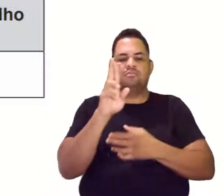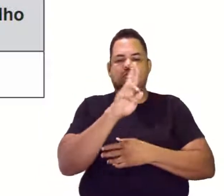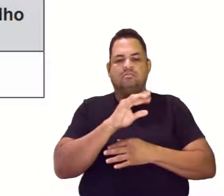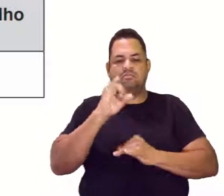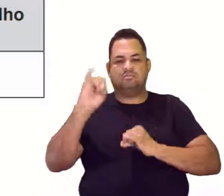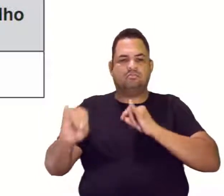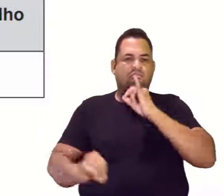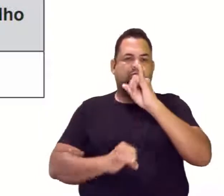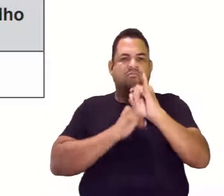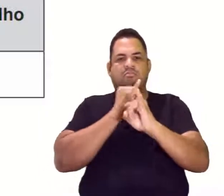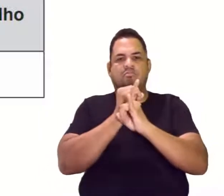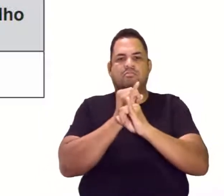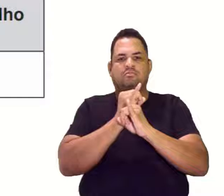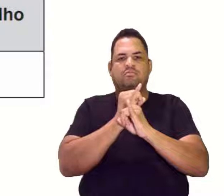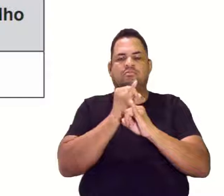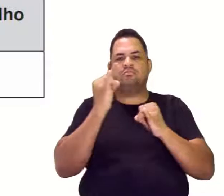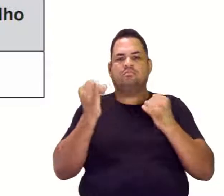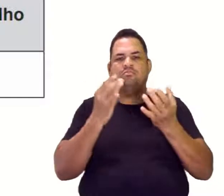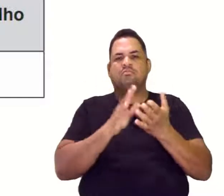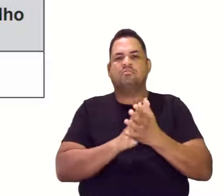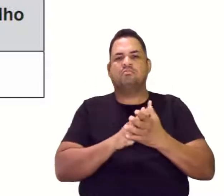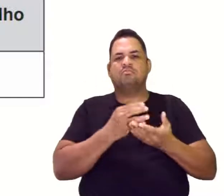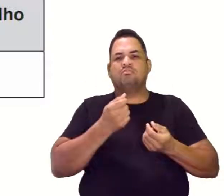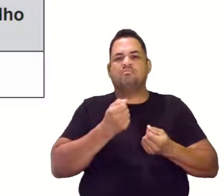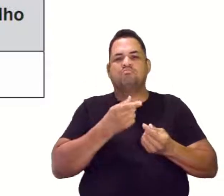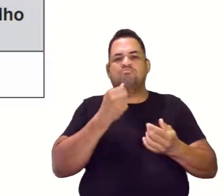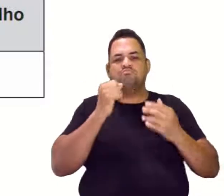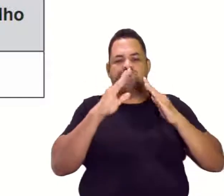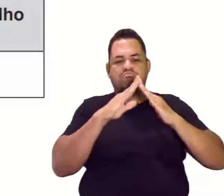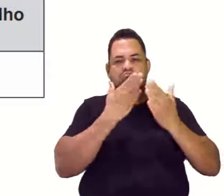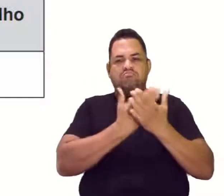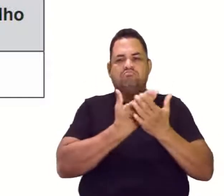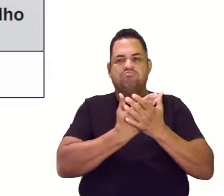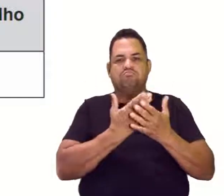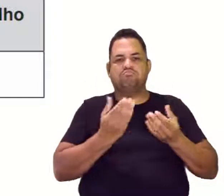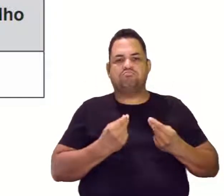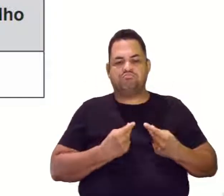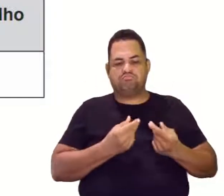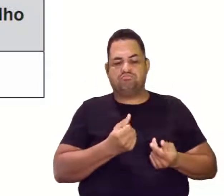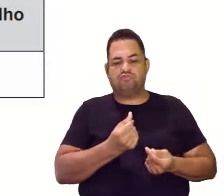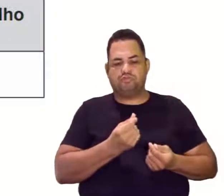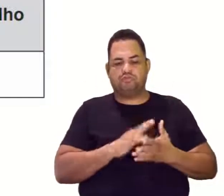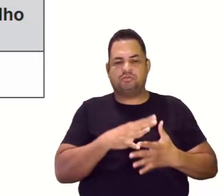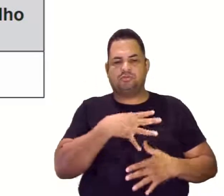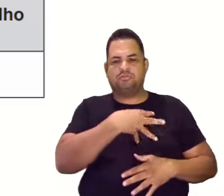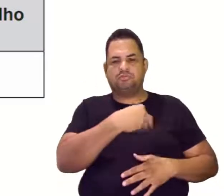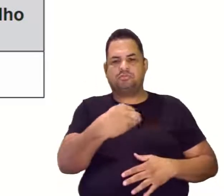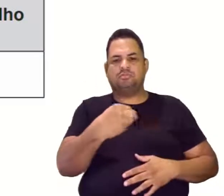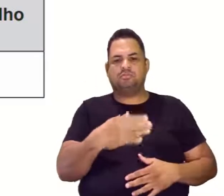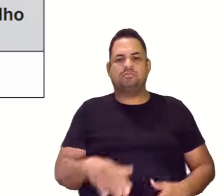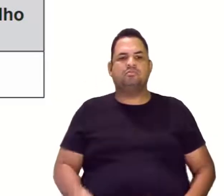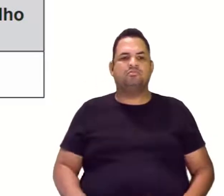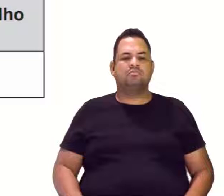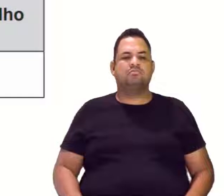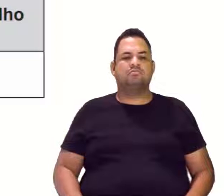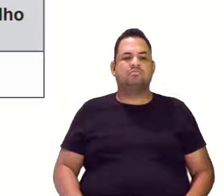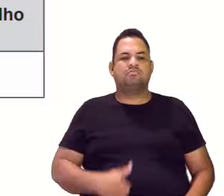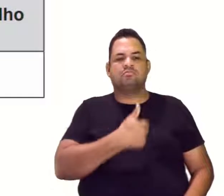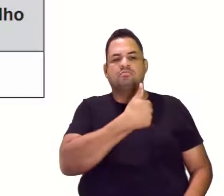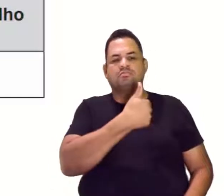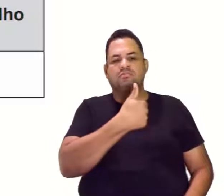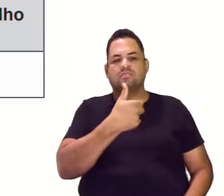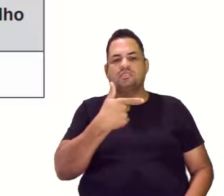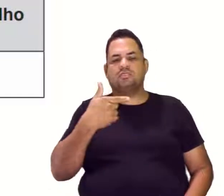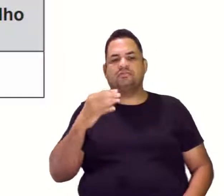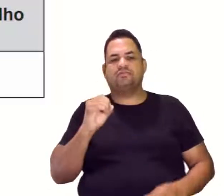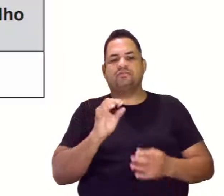com internet, mensalidade escolar e mesada do filho. Então, ó, essa família aqui gasta R$120